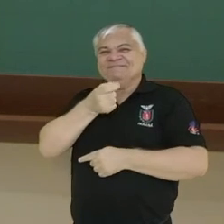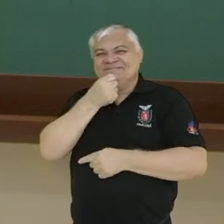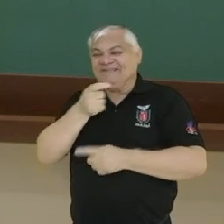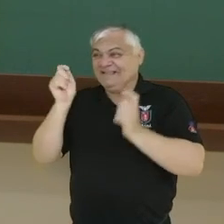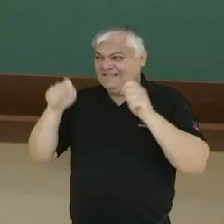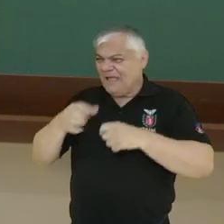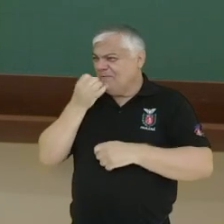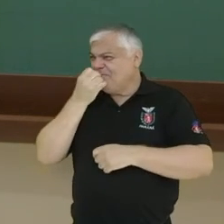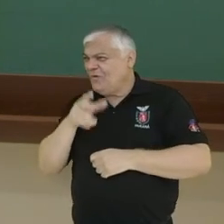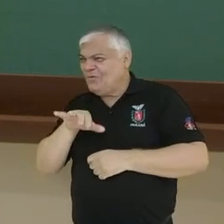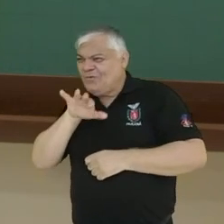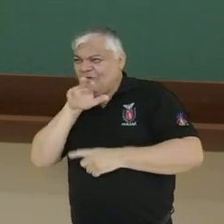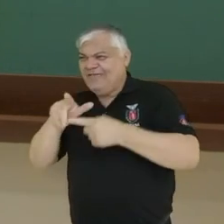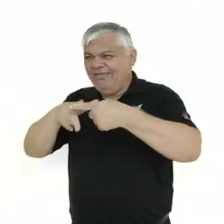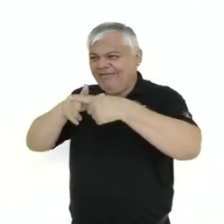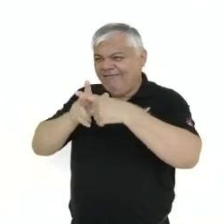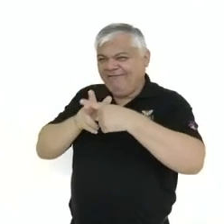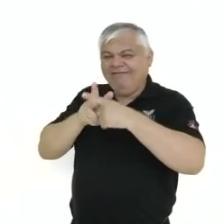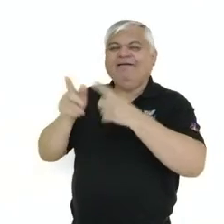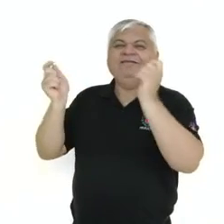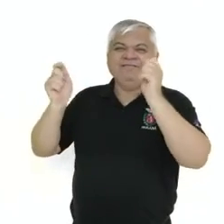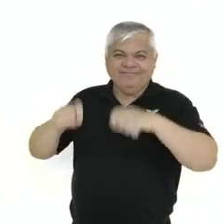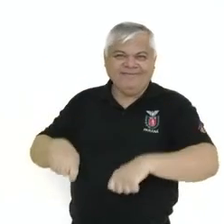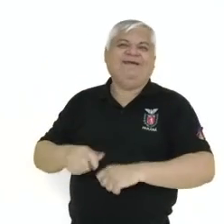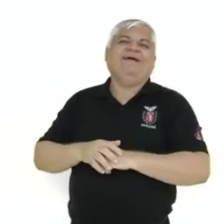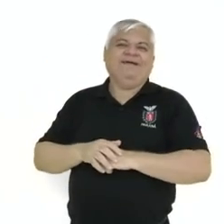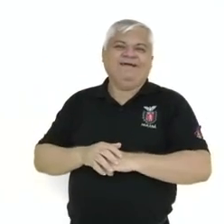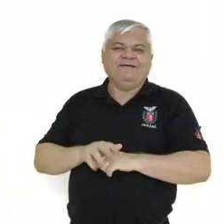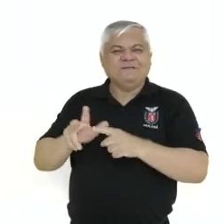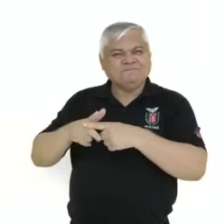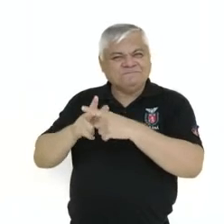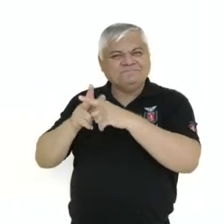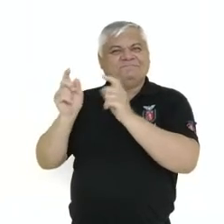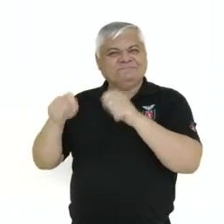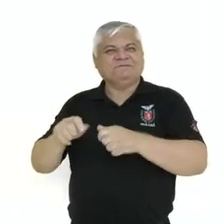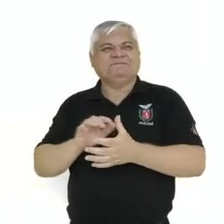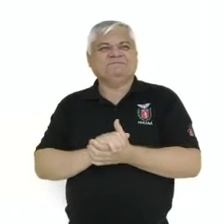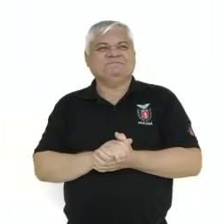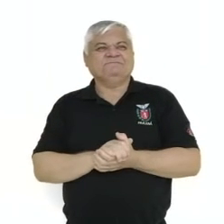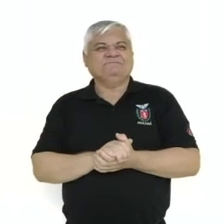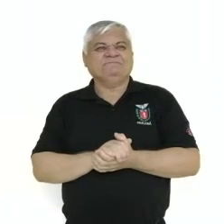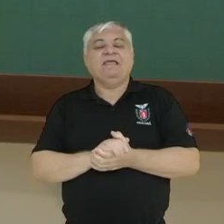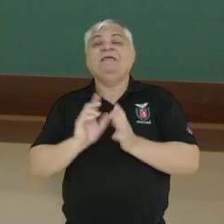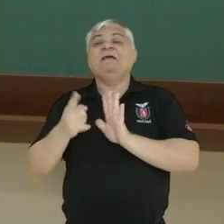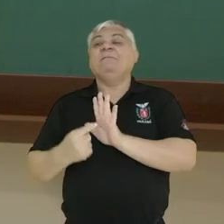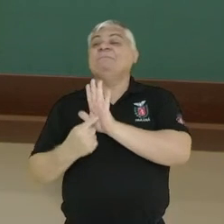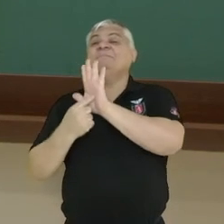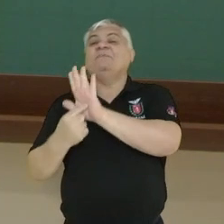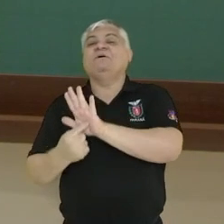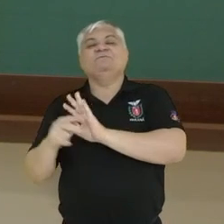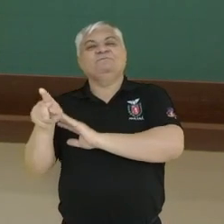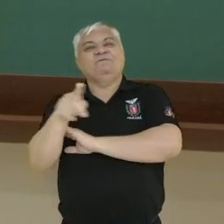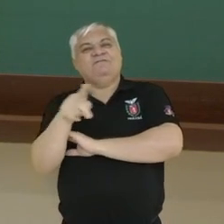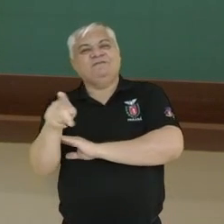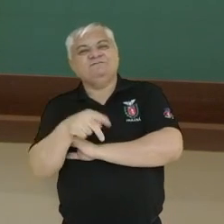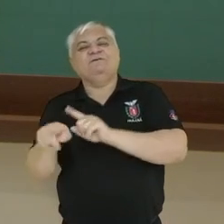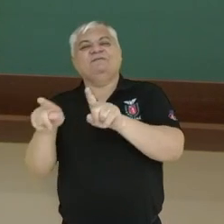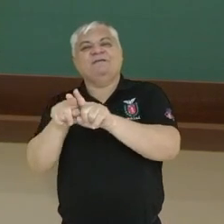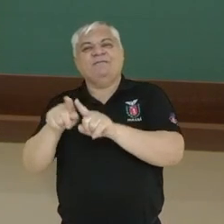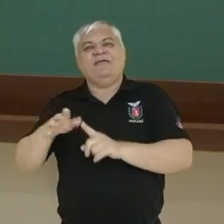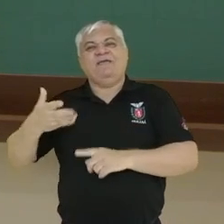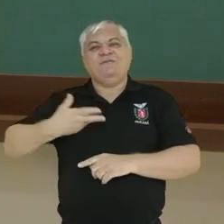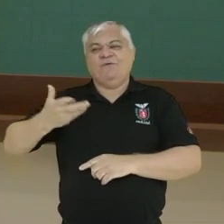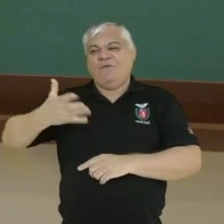está bom ou se você precisa ainda melhorar, né? E, por fim, apresente ao seu professor ou aos